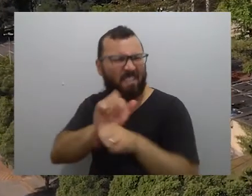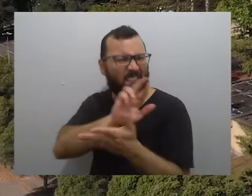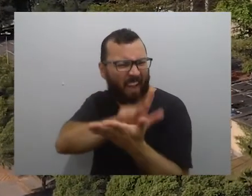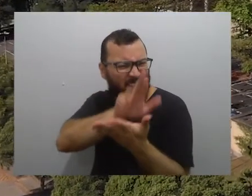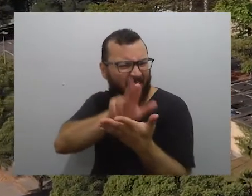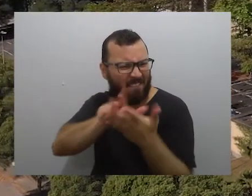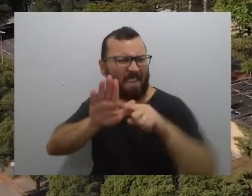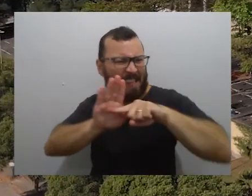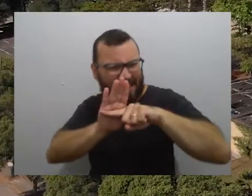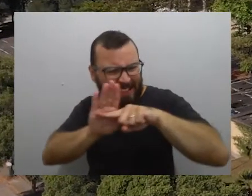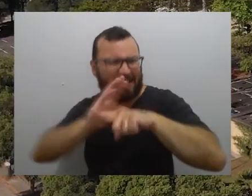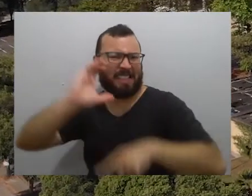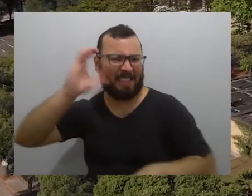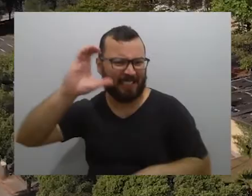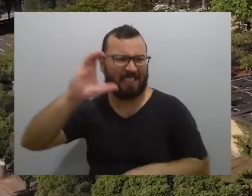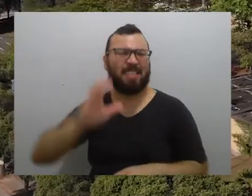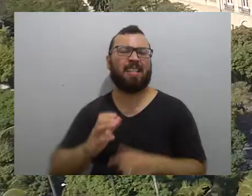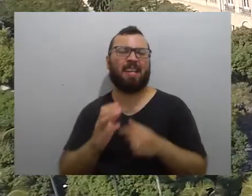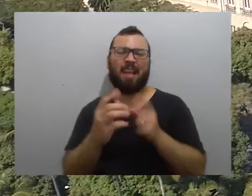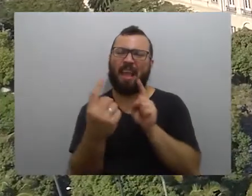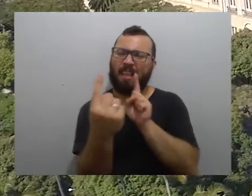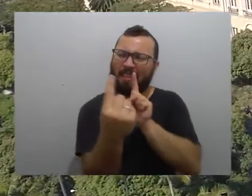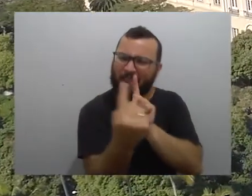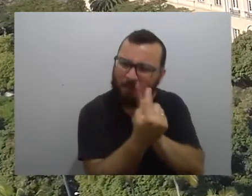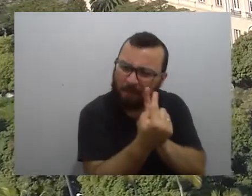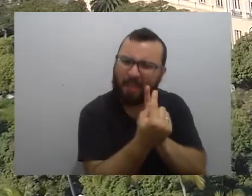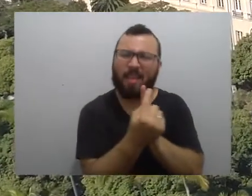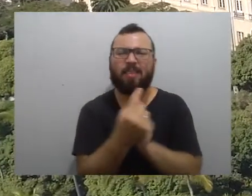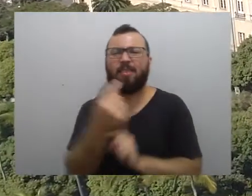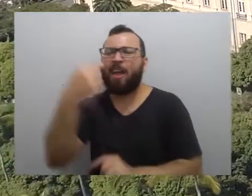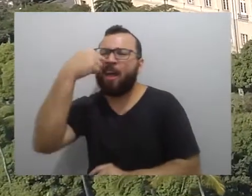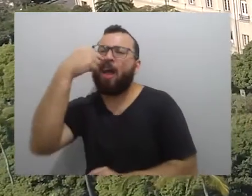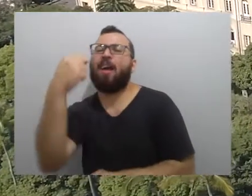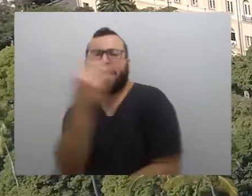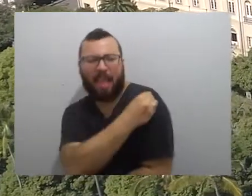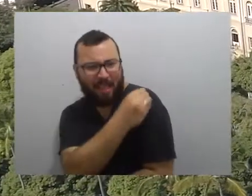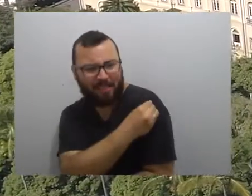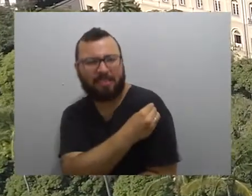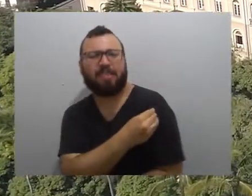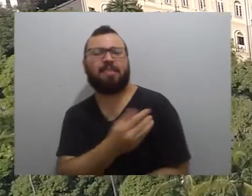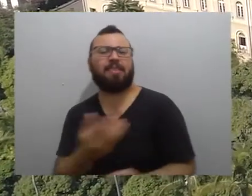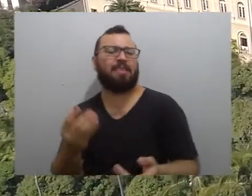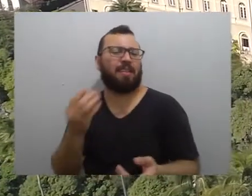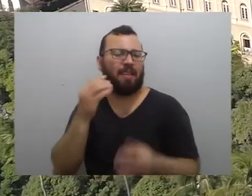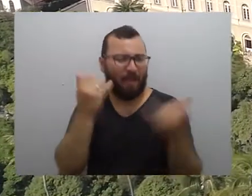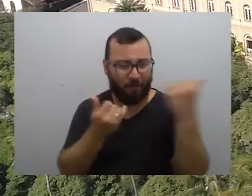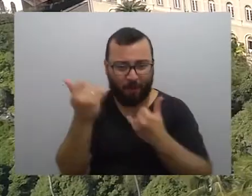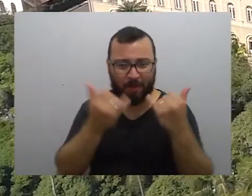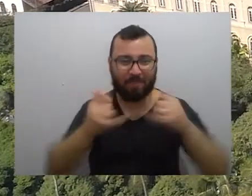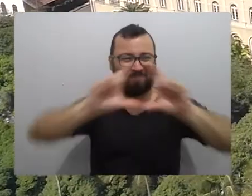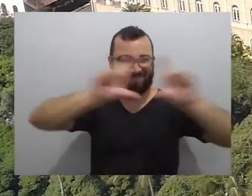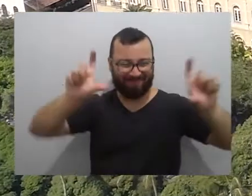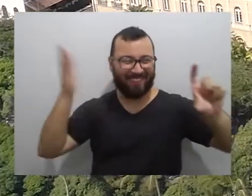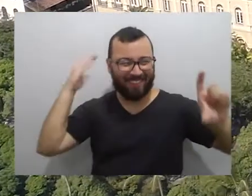Filho, simbólicos do percurso que nos trouxe até aqui, nunca foram tão atuais. Não pode haver